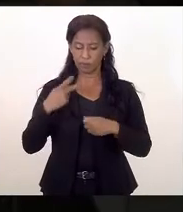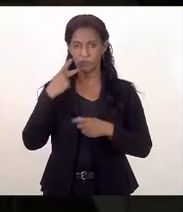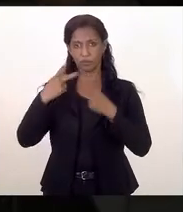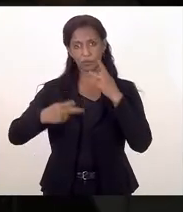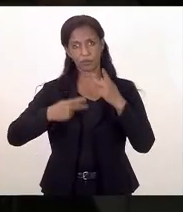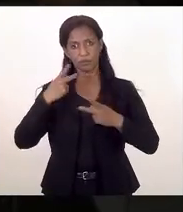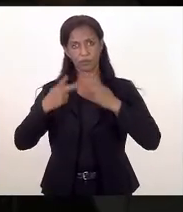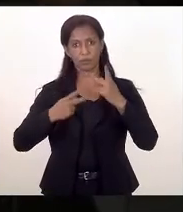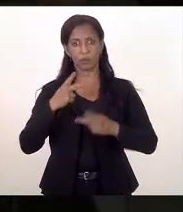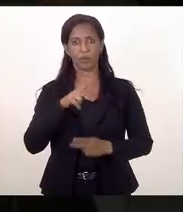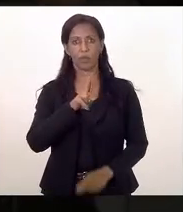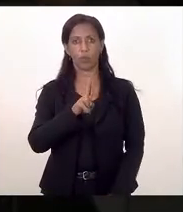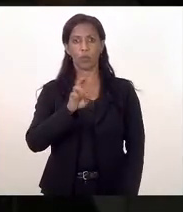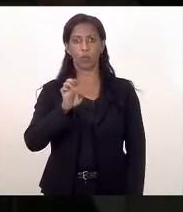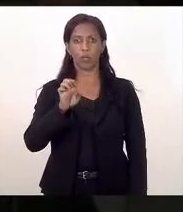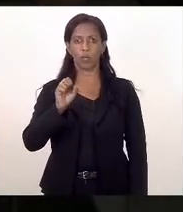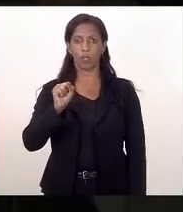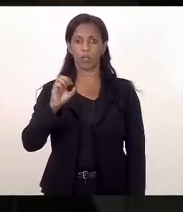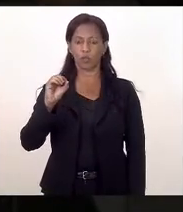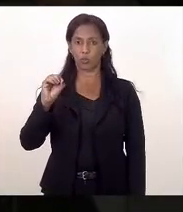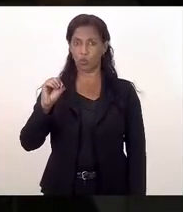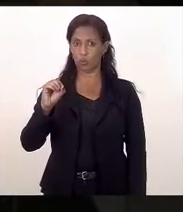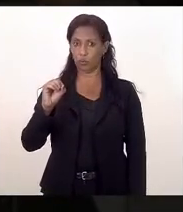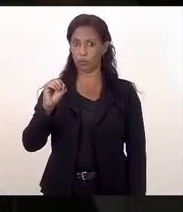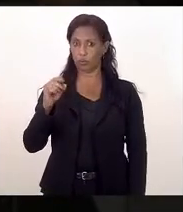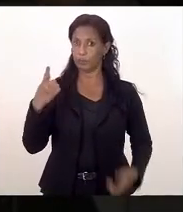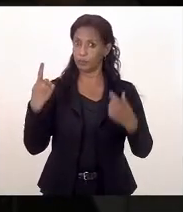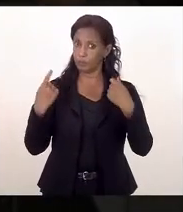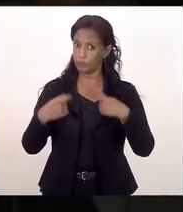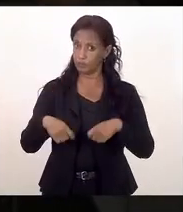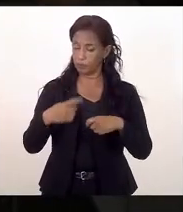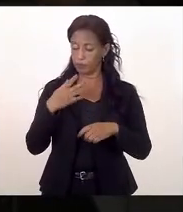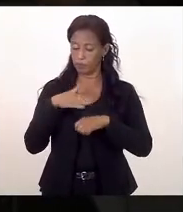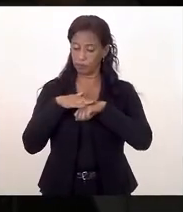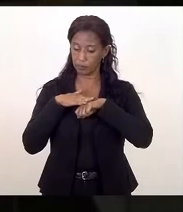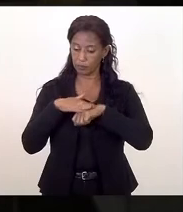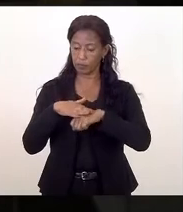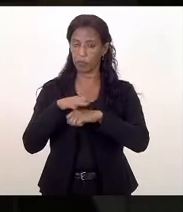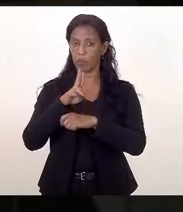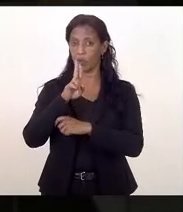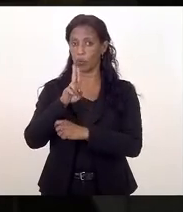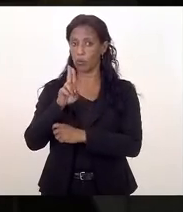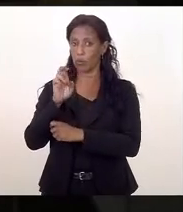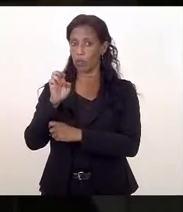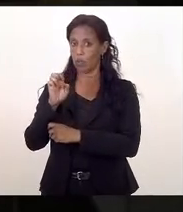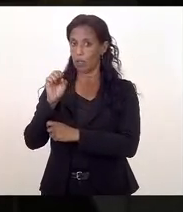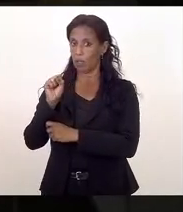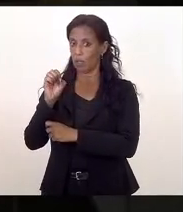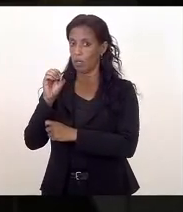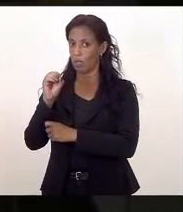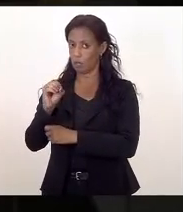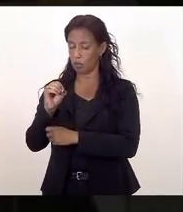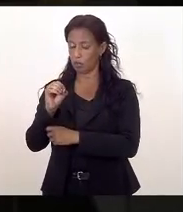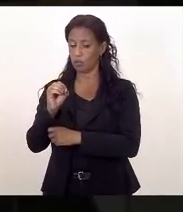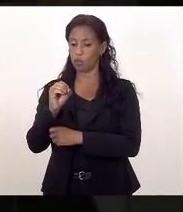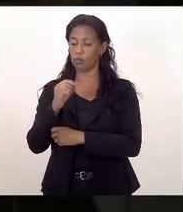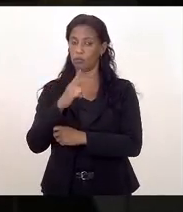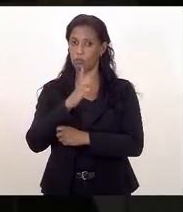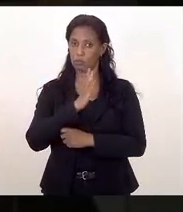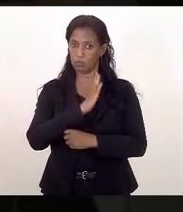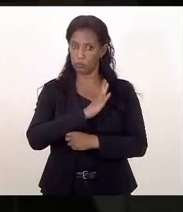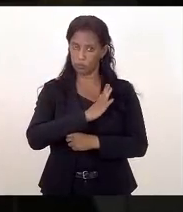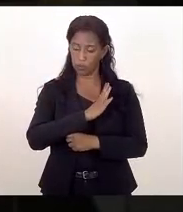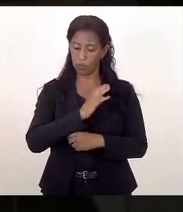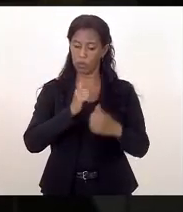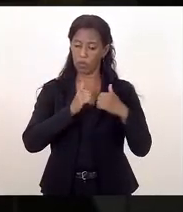sobre a UESO, a gente precisa falar sobre a UESO, elevar o tom e abrir o nosso coração, não é